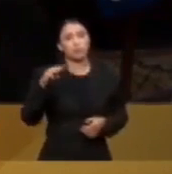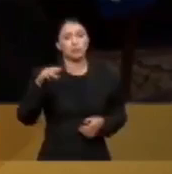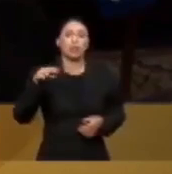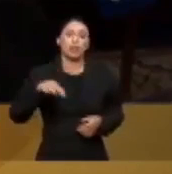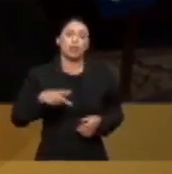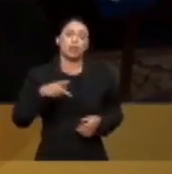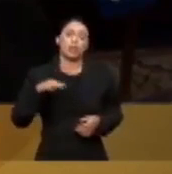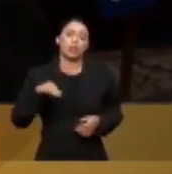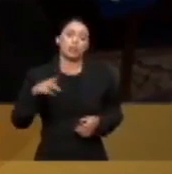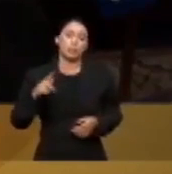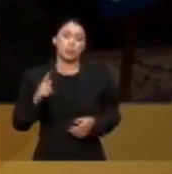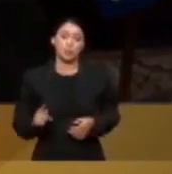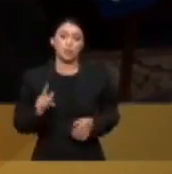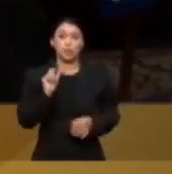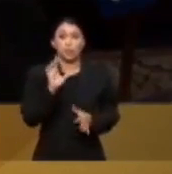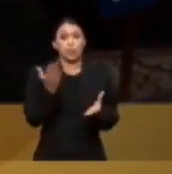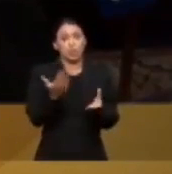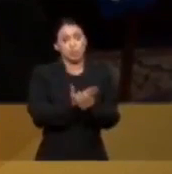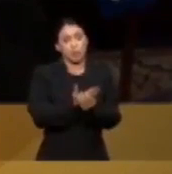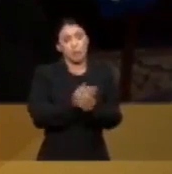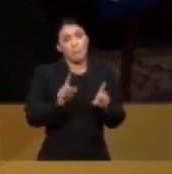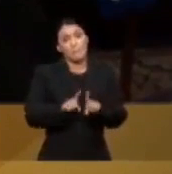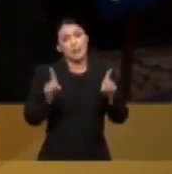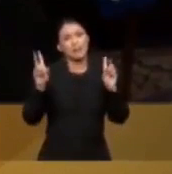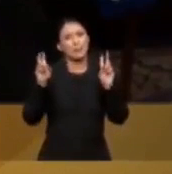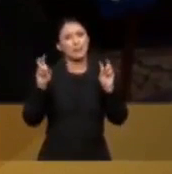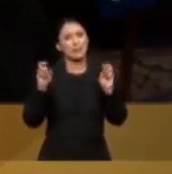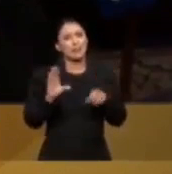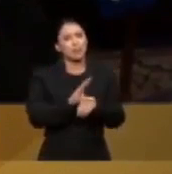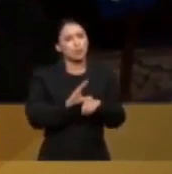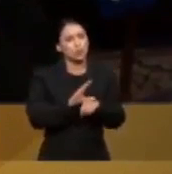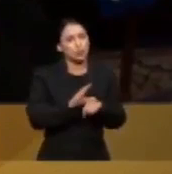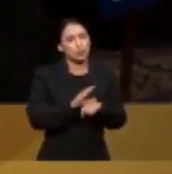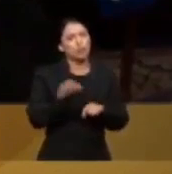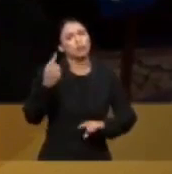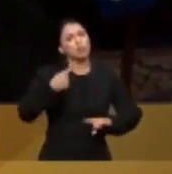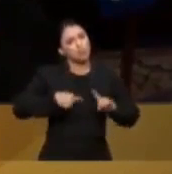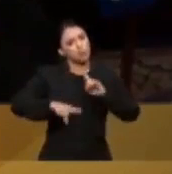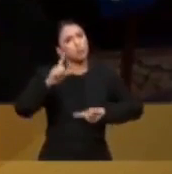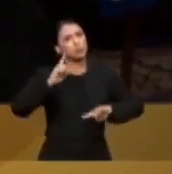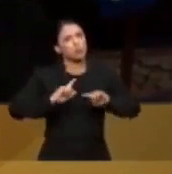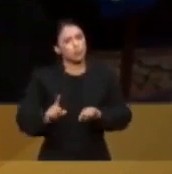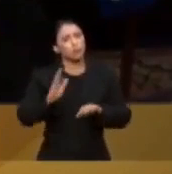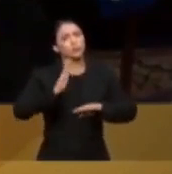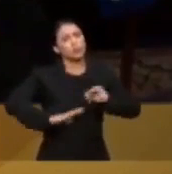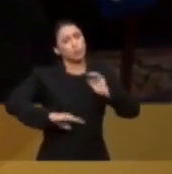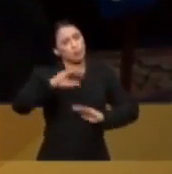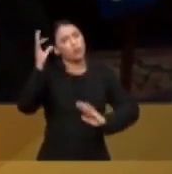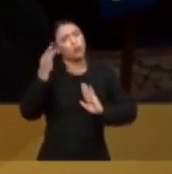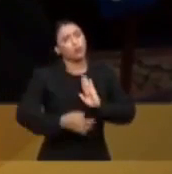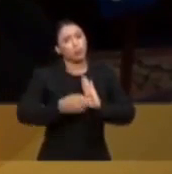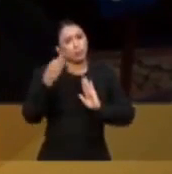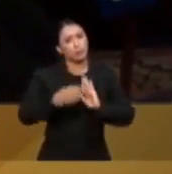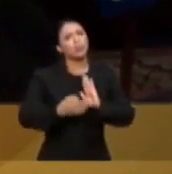é a natureza da ação, mas a matéria constitucional que envolve o desempenho das suas competências,